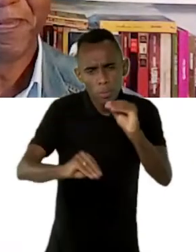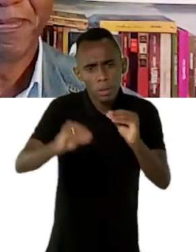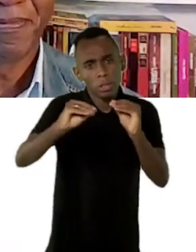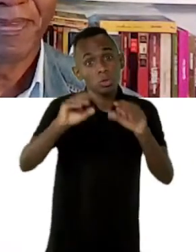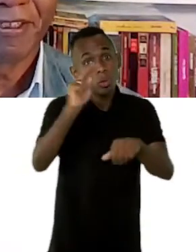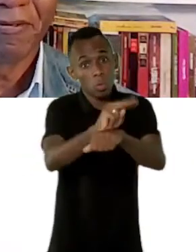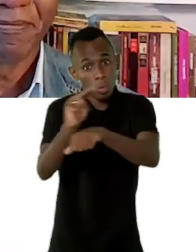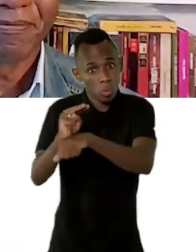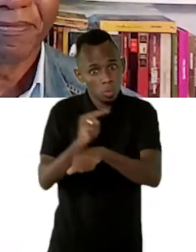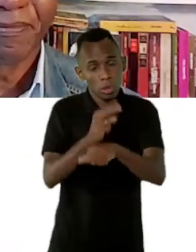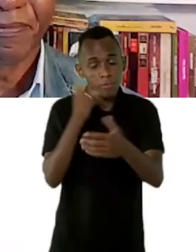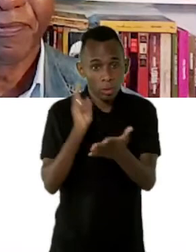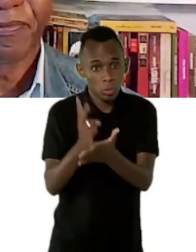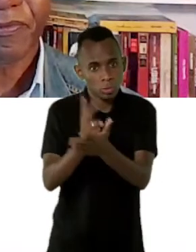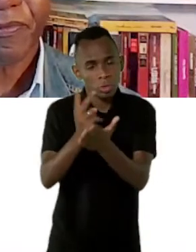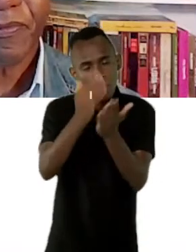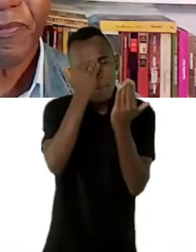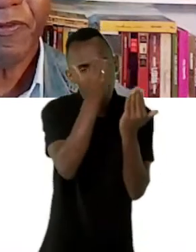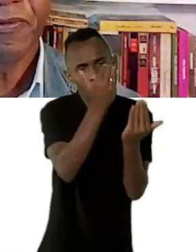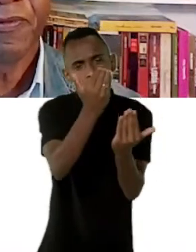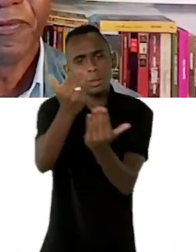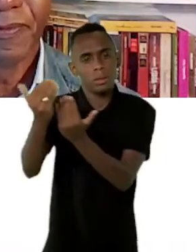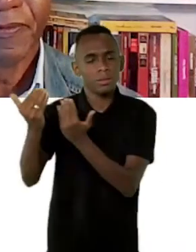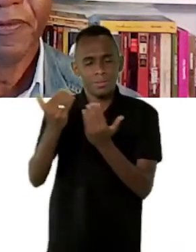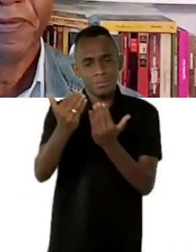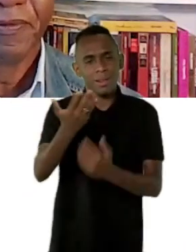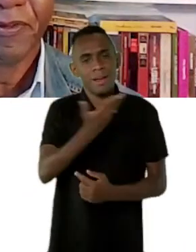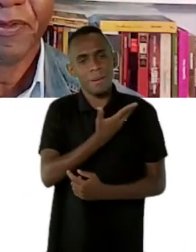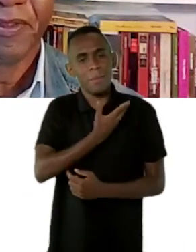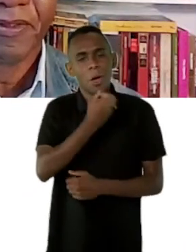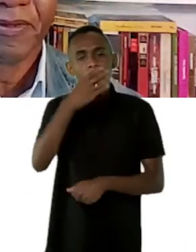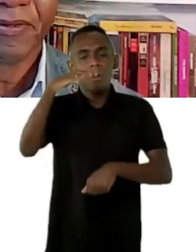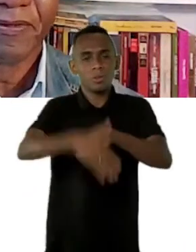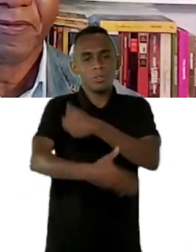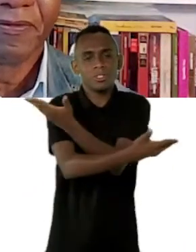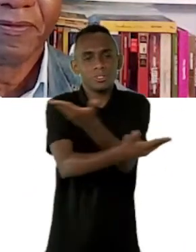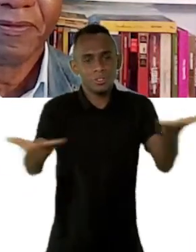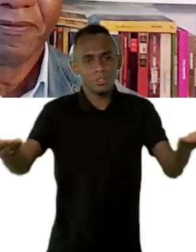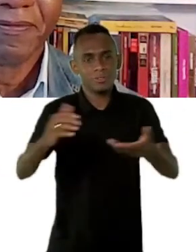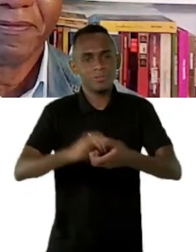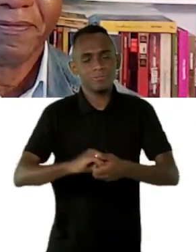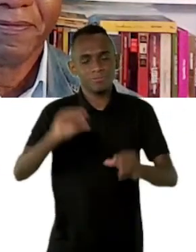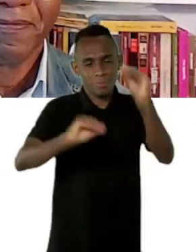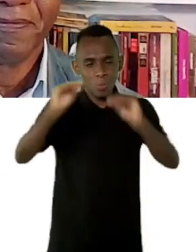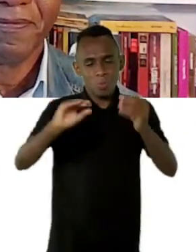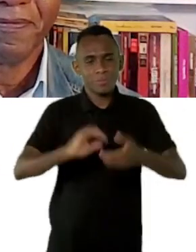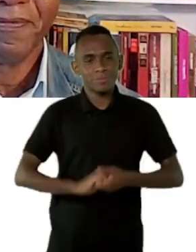frente. Muito obrigado, Tom, querido, amigo. Boa noite a todos. Beijo grande.